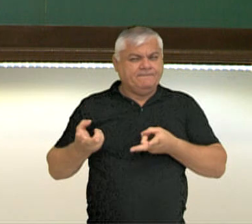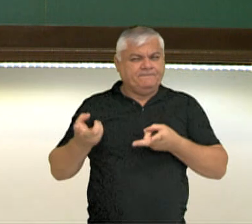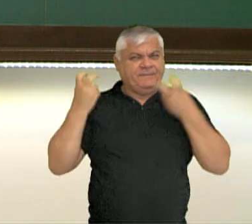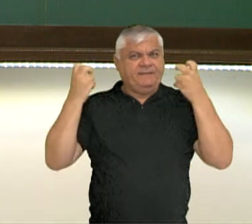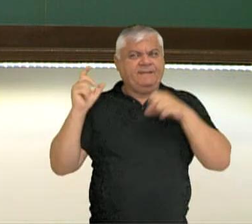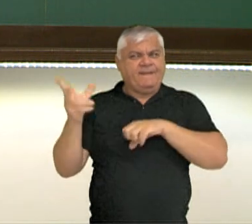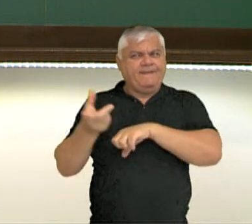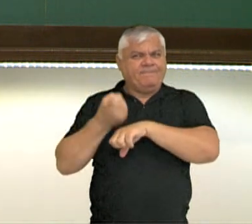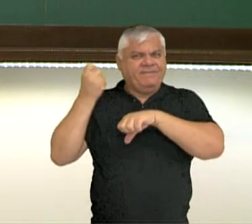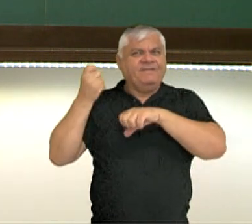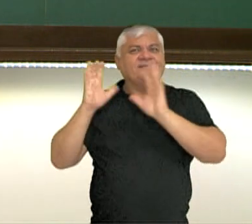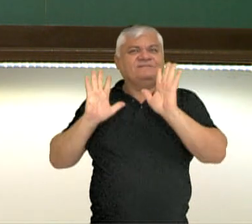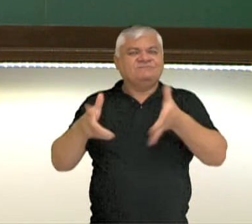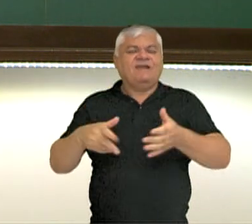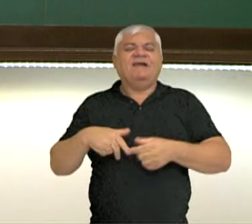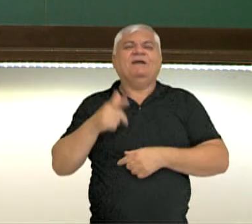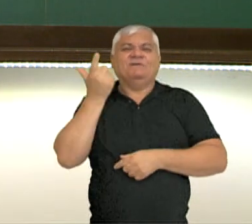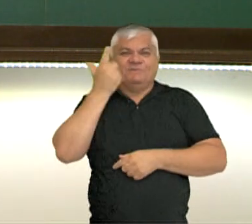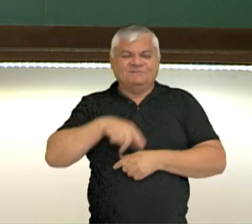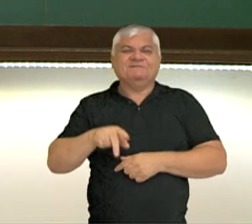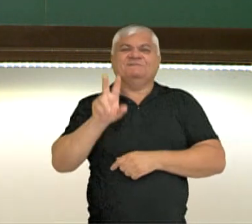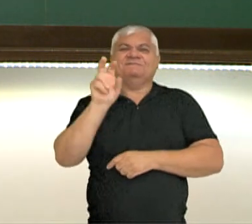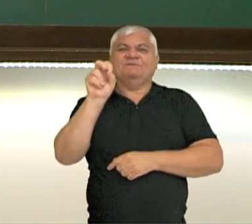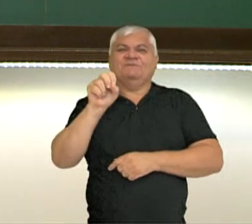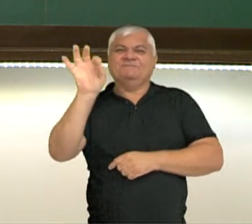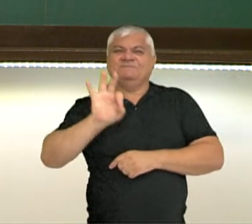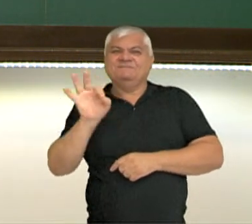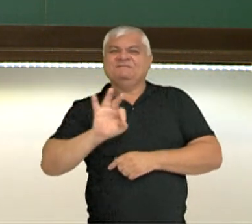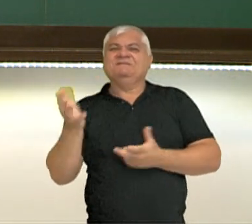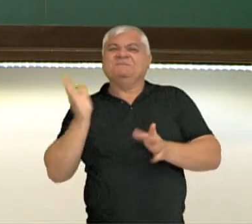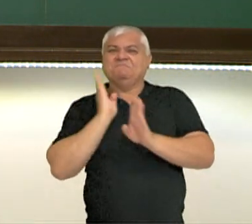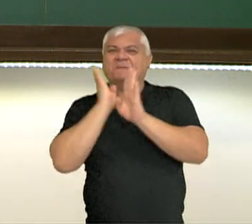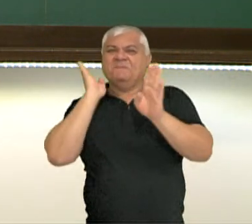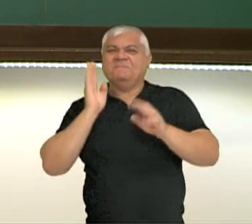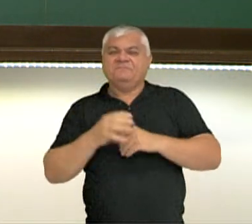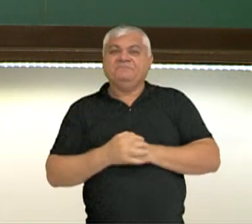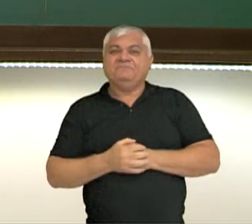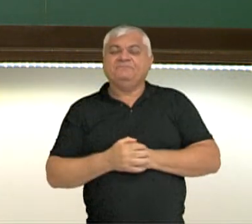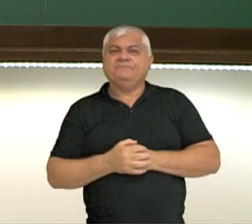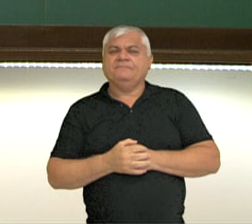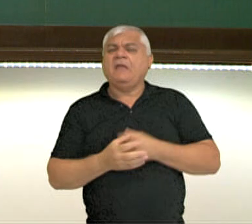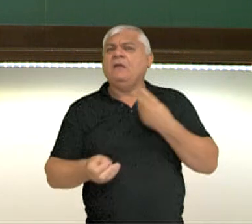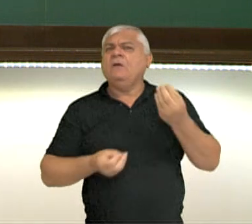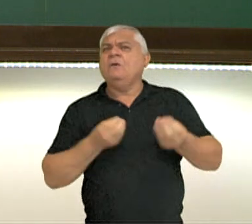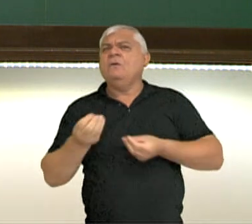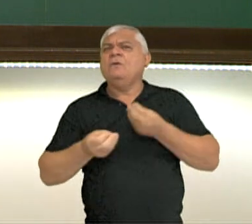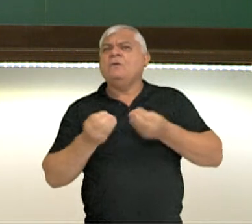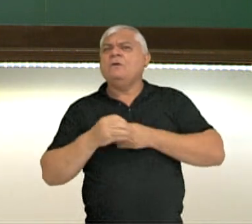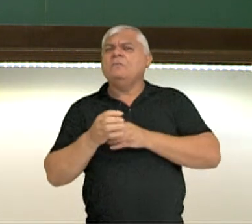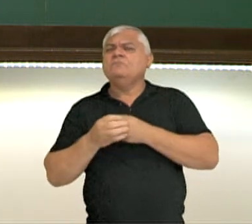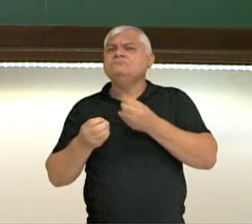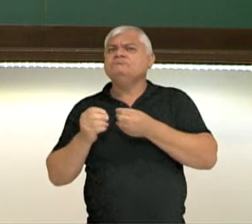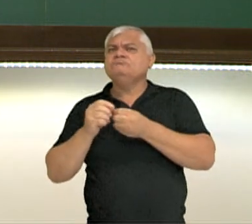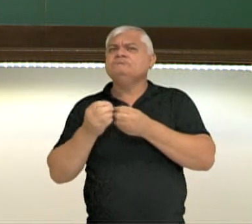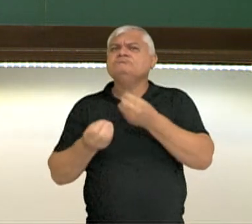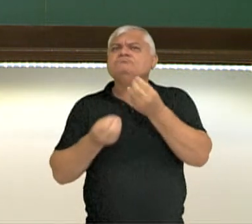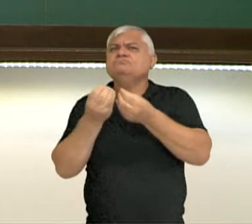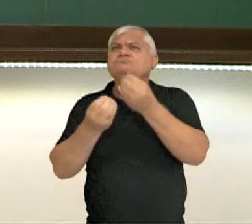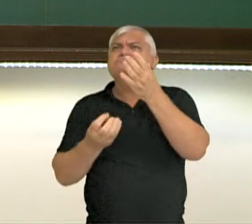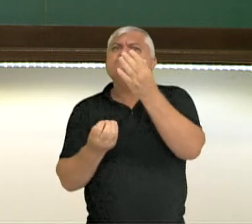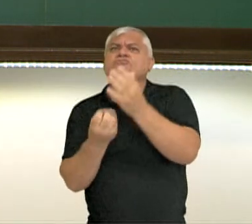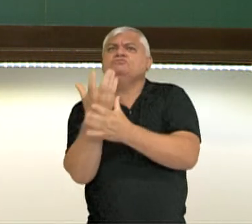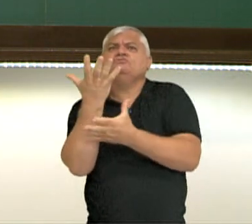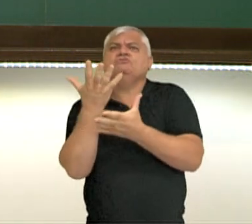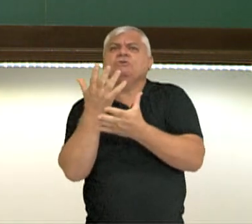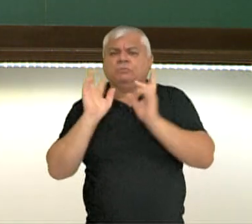já conseguimos matar 50% da charada da aula. Como que surgiu? Segundo a ciência, acredita-se que os